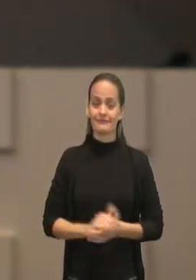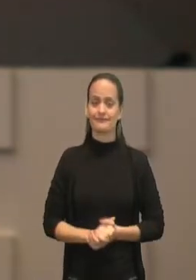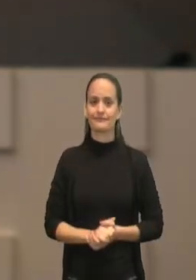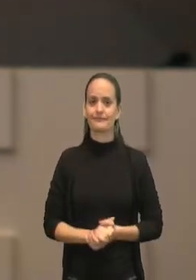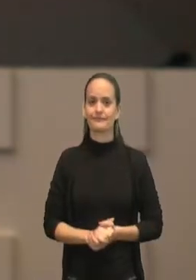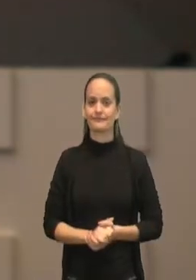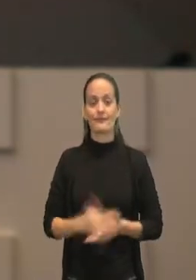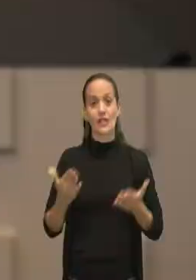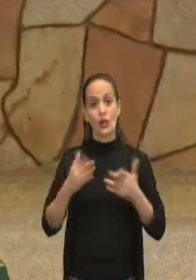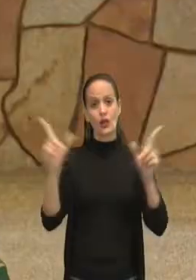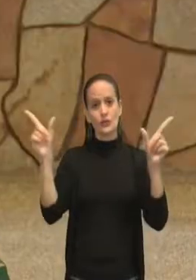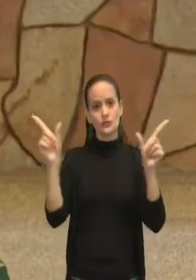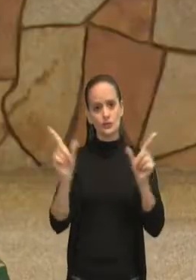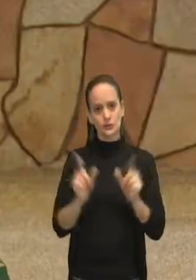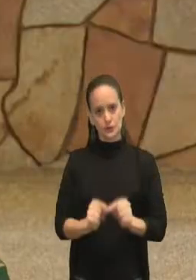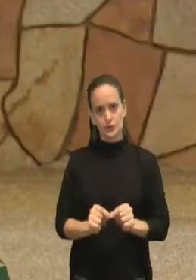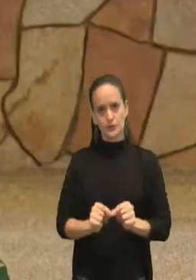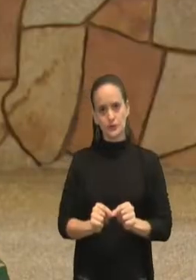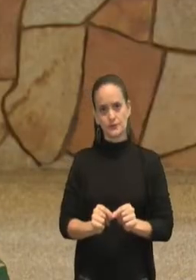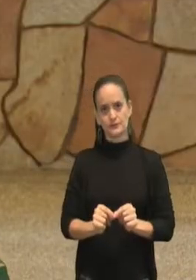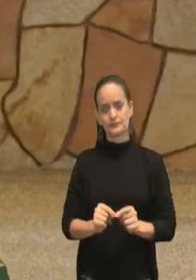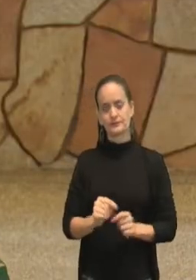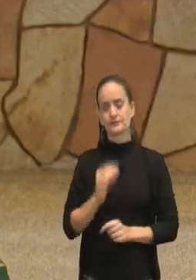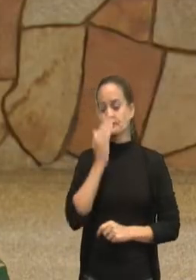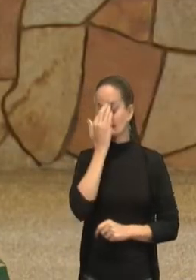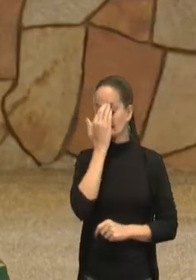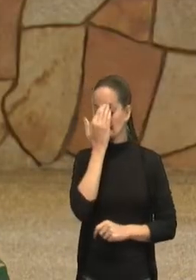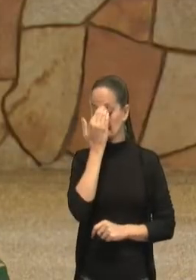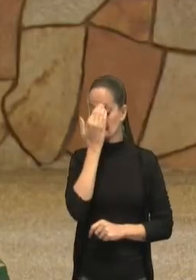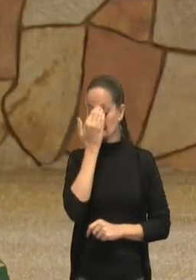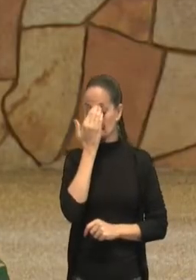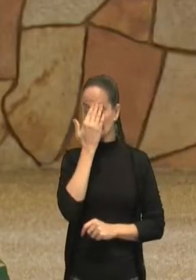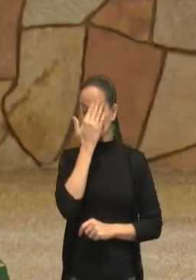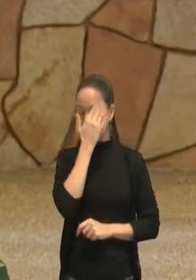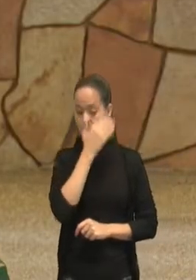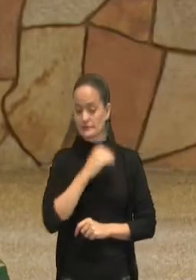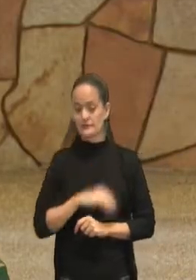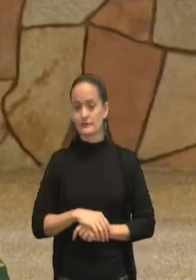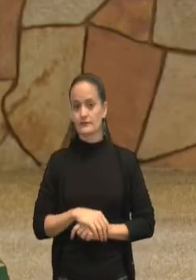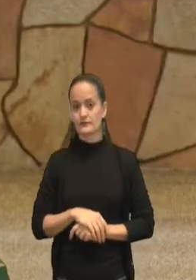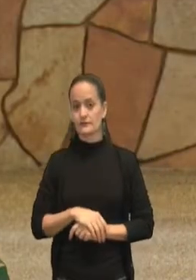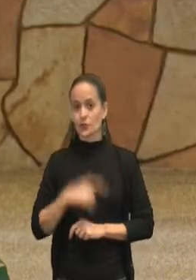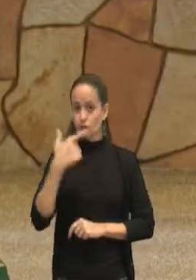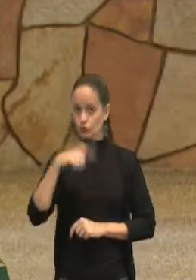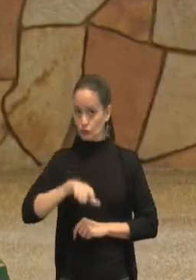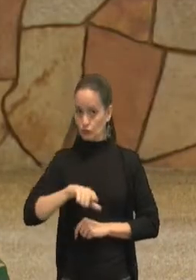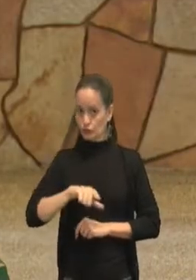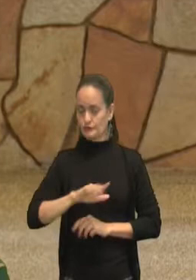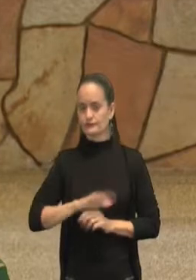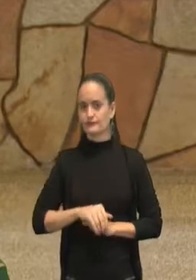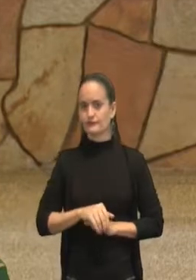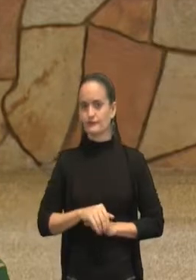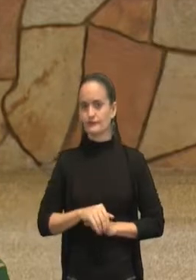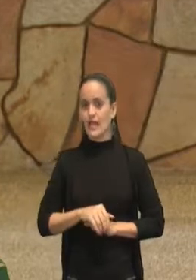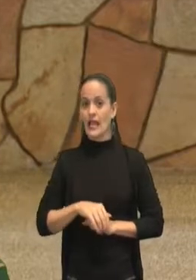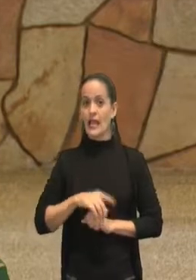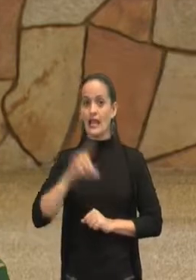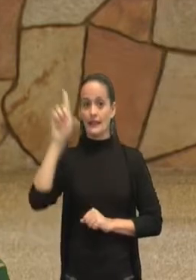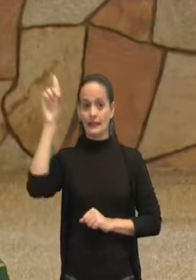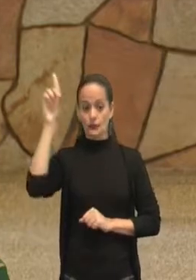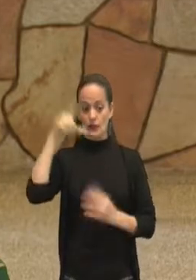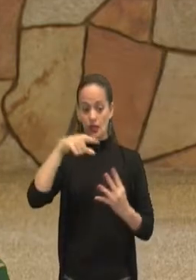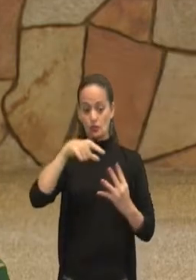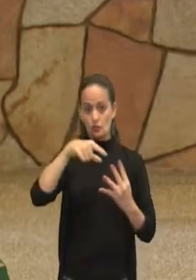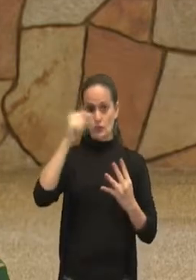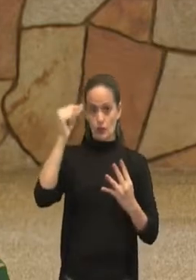essa reflexão com você nesse tempo, dizendo isso, repetindo isso. O critério de Deus para eleição